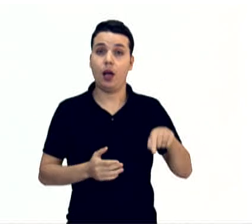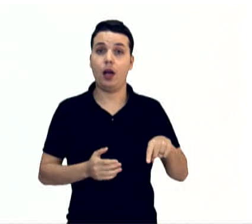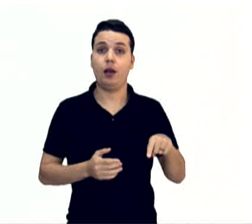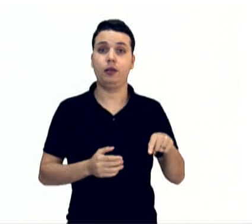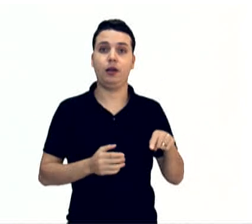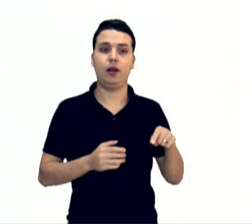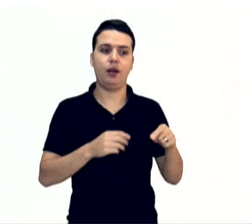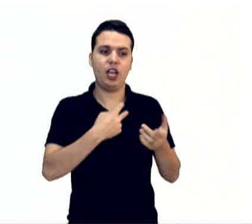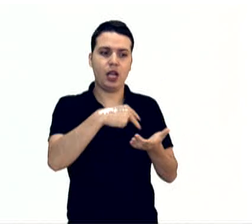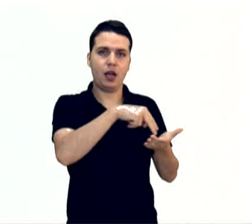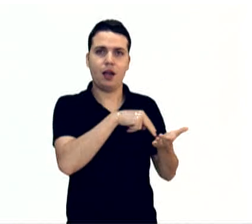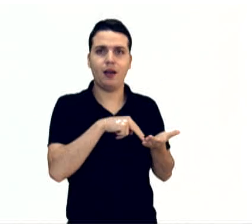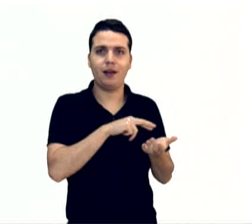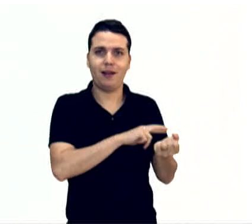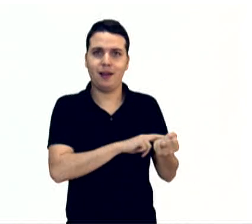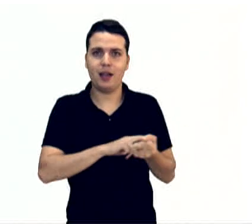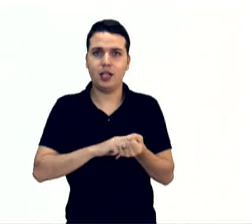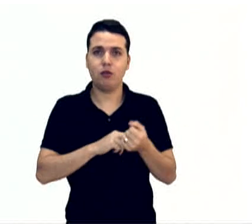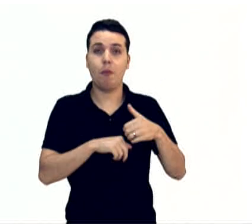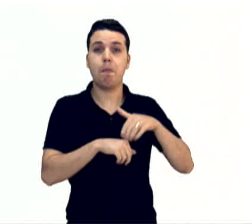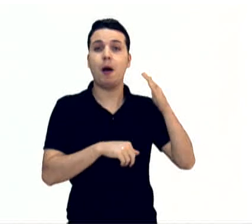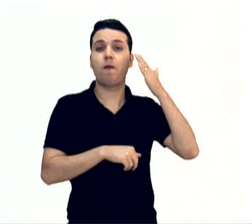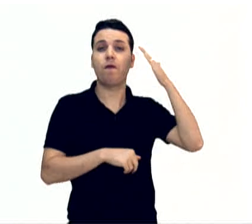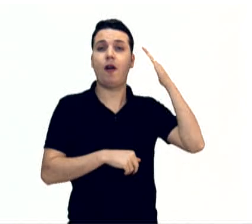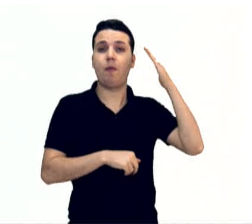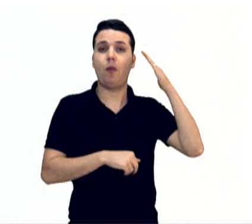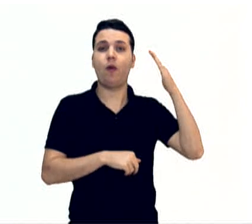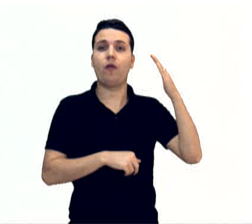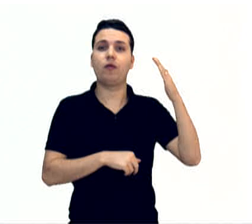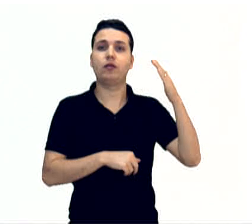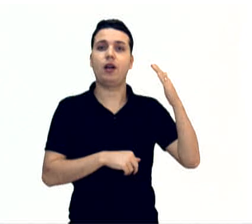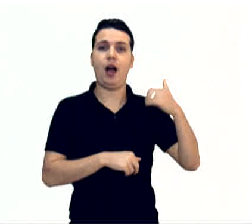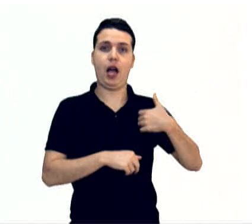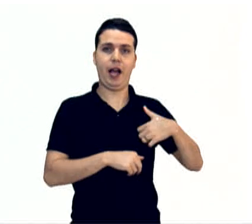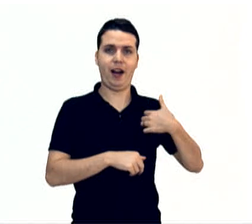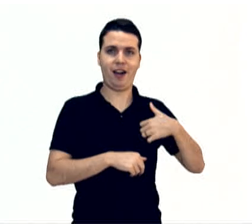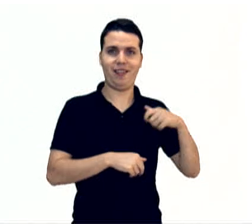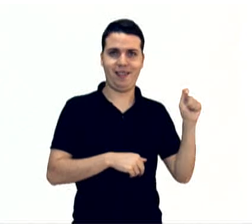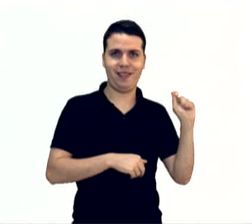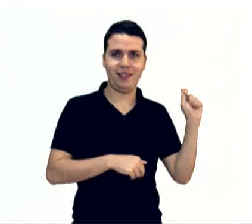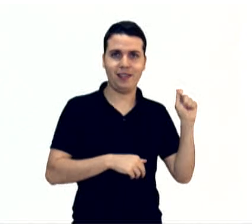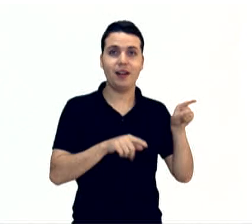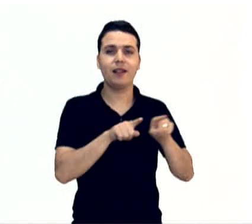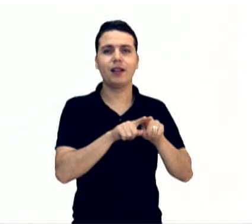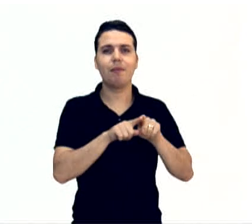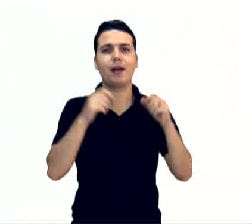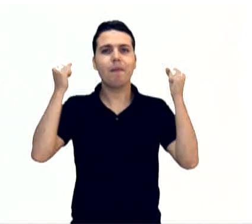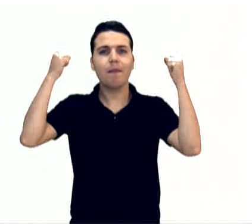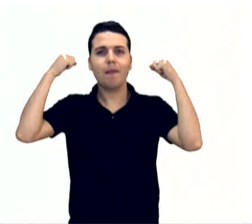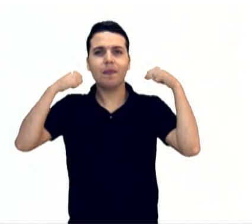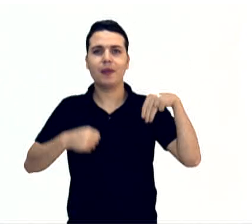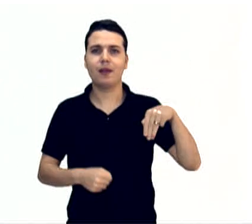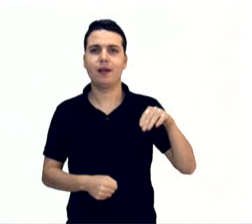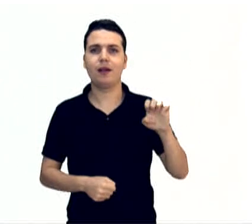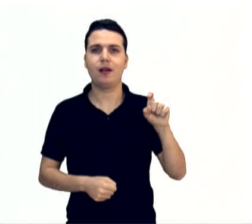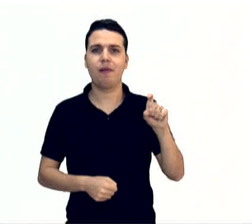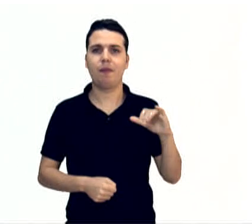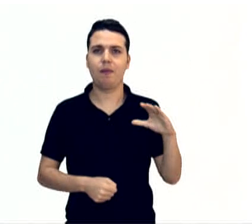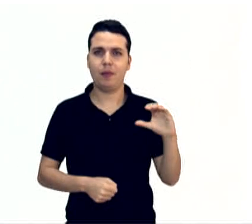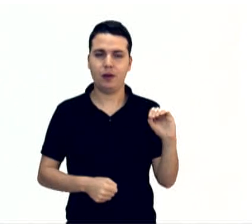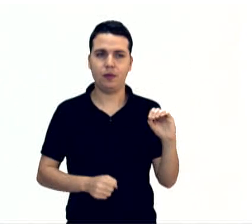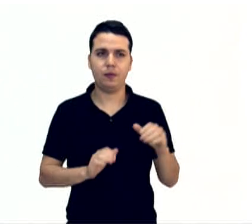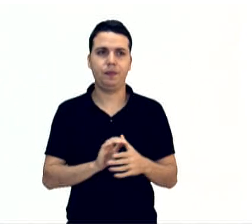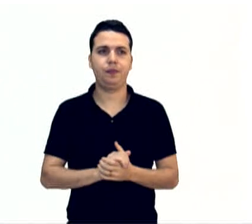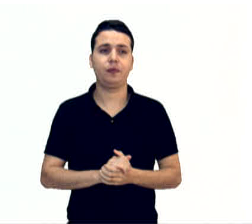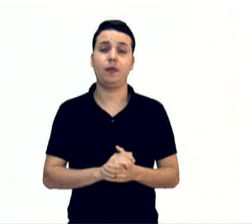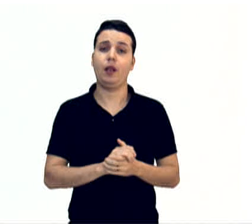na Argentina e no México. Olha só como foi longe, né? A cúmbia é um estilo de música tradicional da